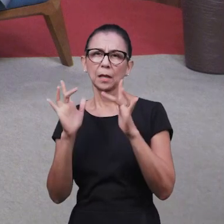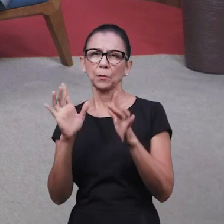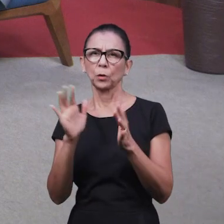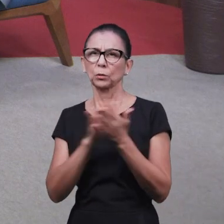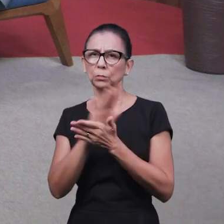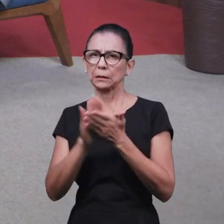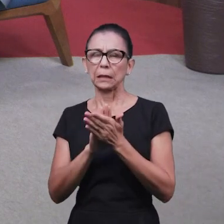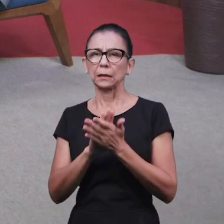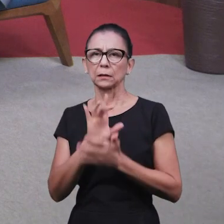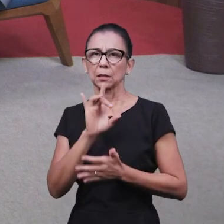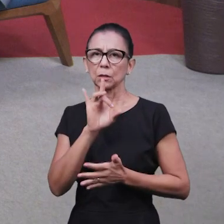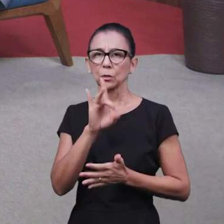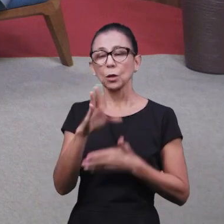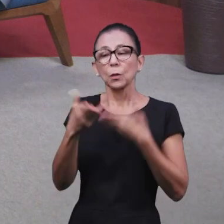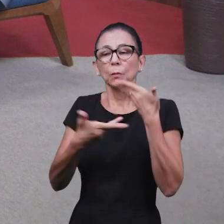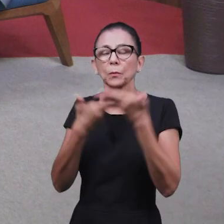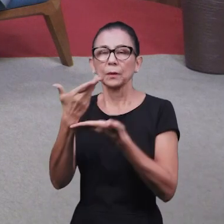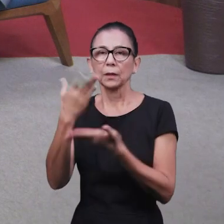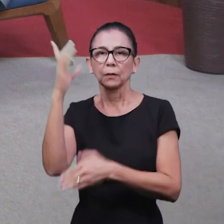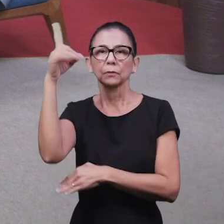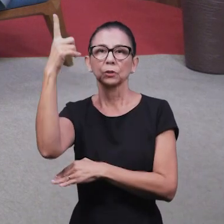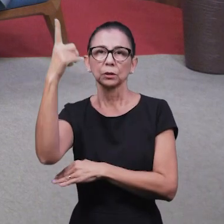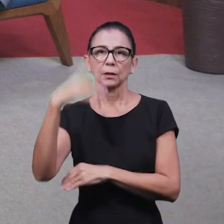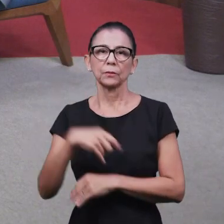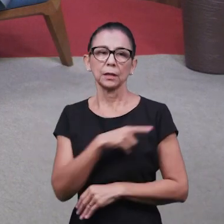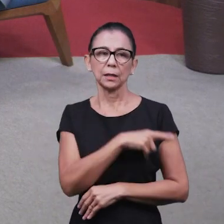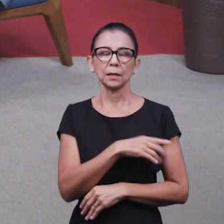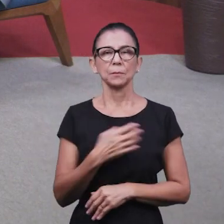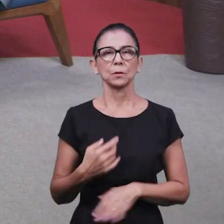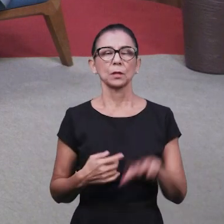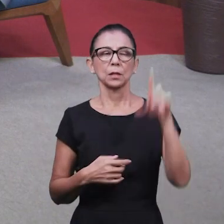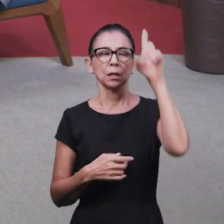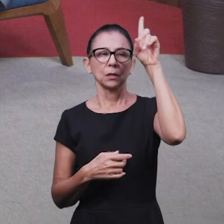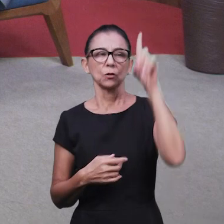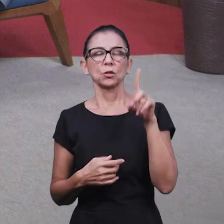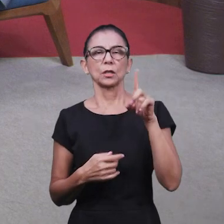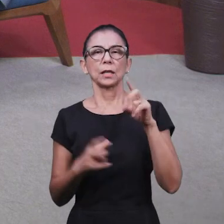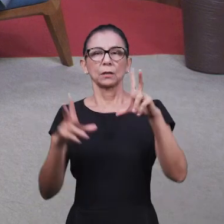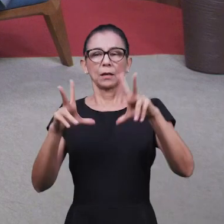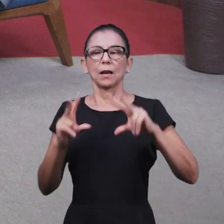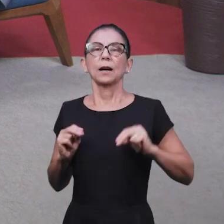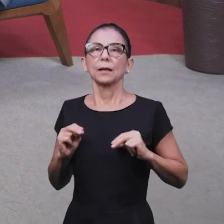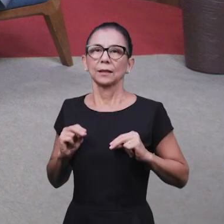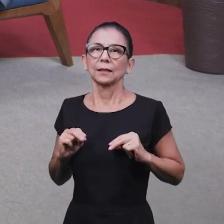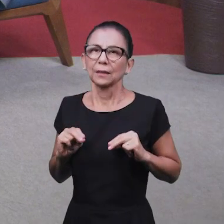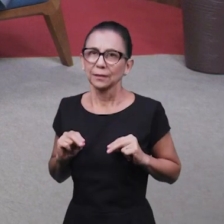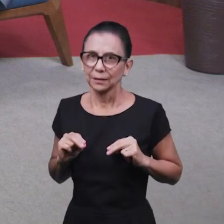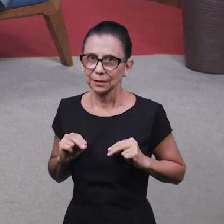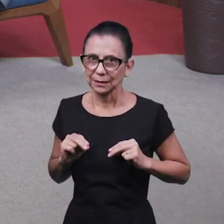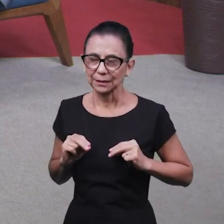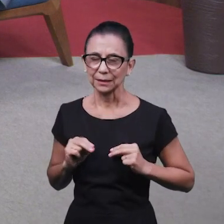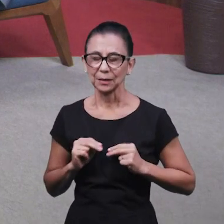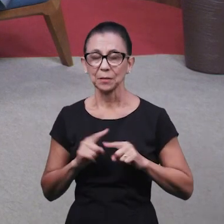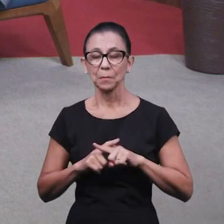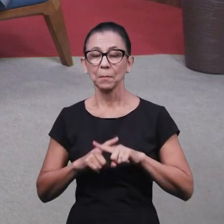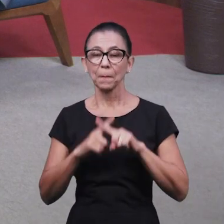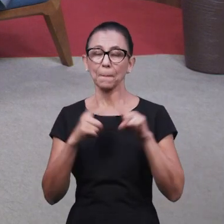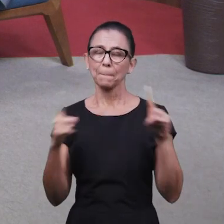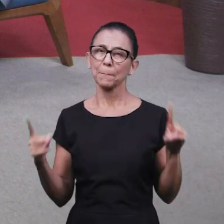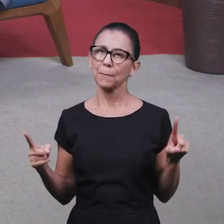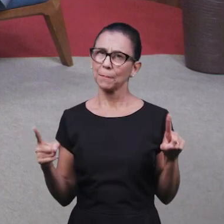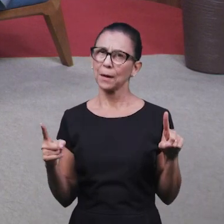esposa, ele teria então o direito de usurpar a herança. Mas essa herança, a essa altura do capítulo 2, já